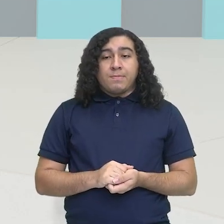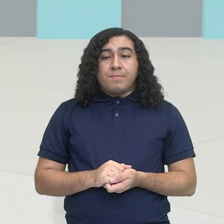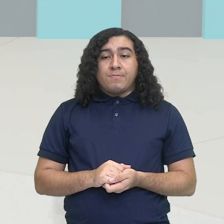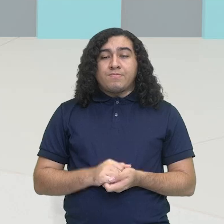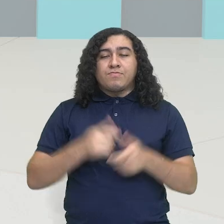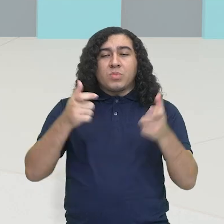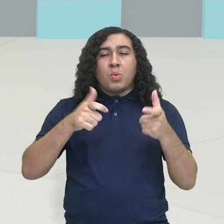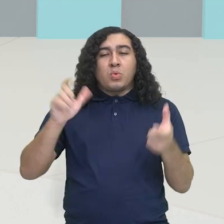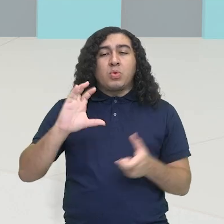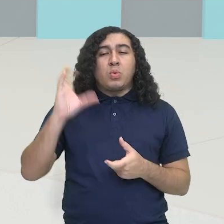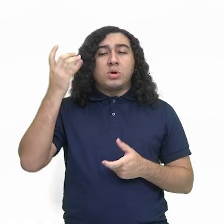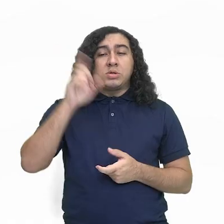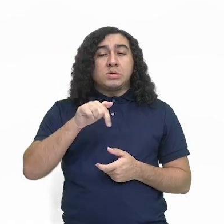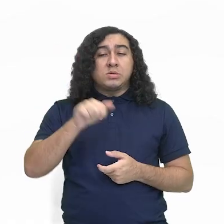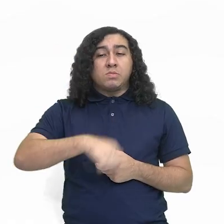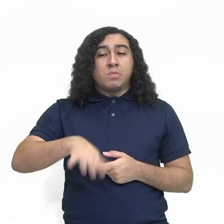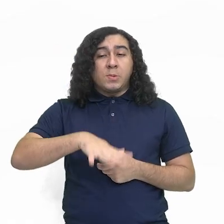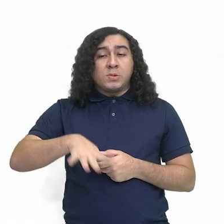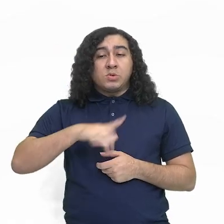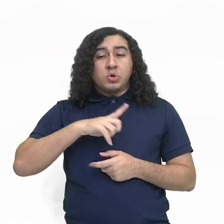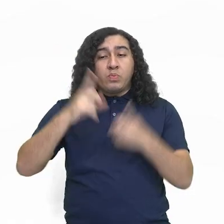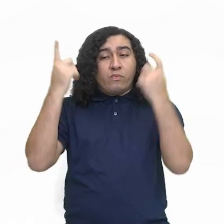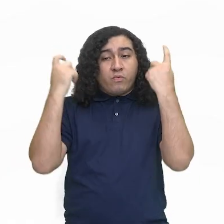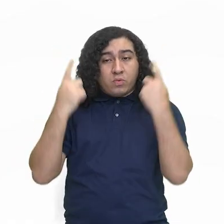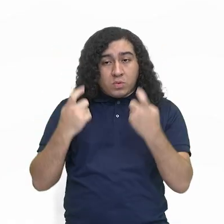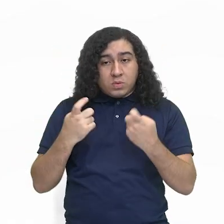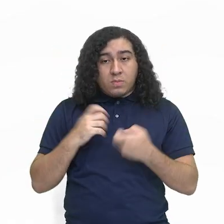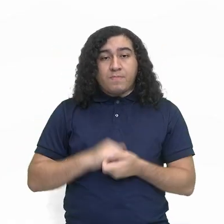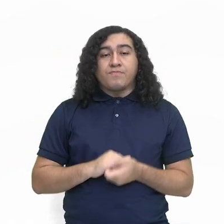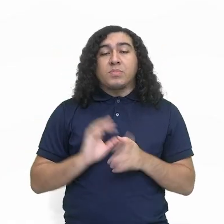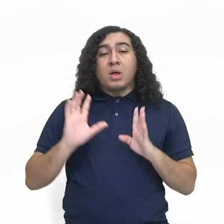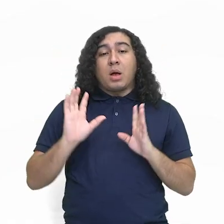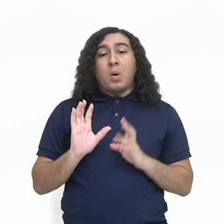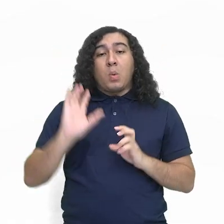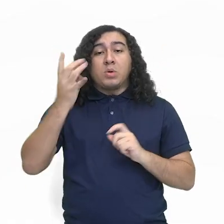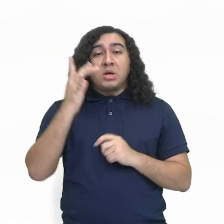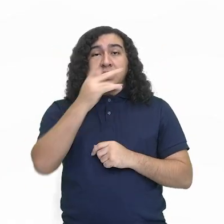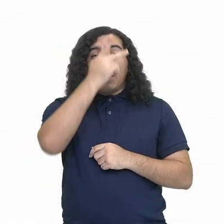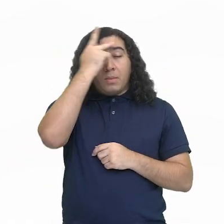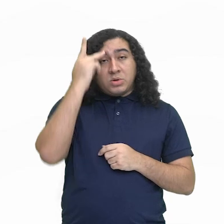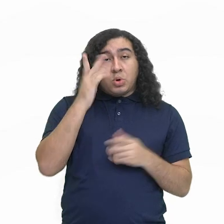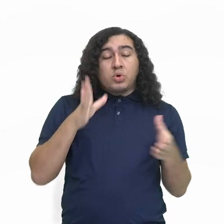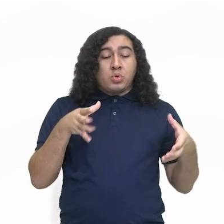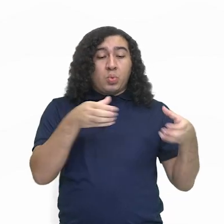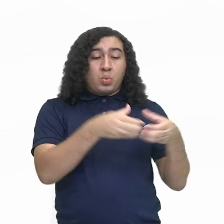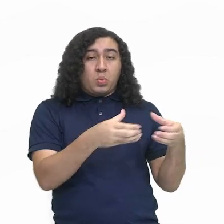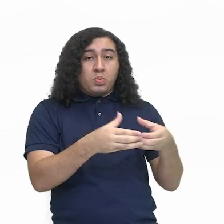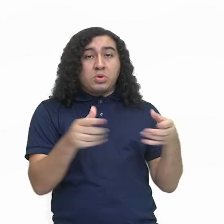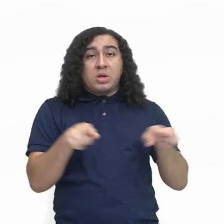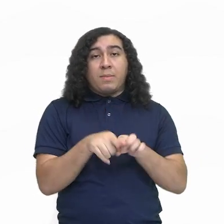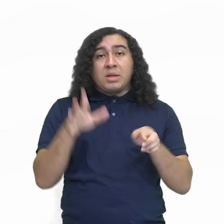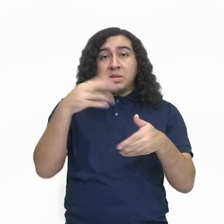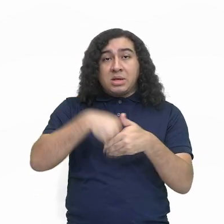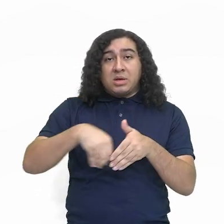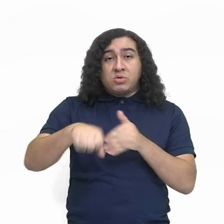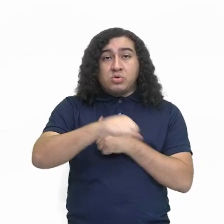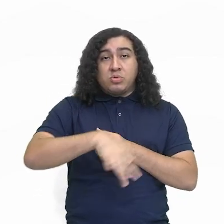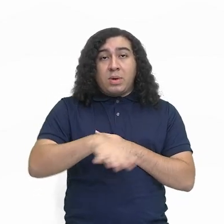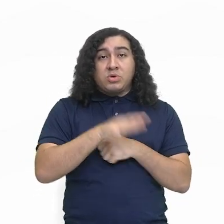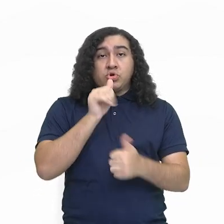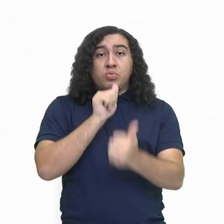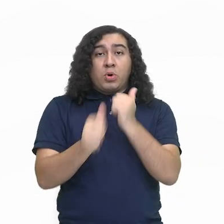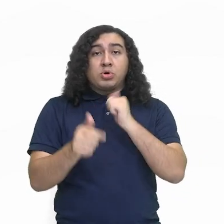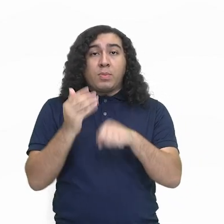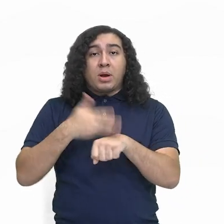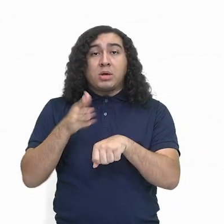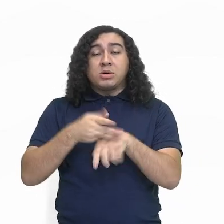onde é que ocorre esse cenário de violência? Ocorre entre torcedores, jogadores em campo, até mesmo nas questões